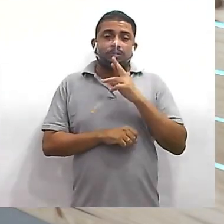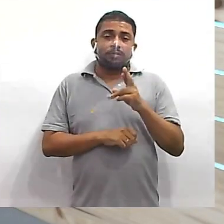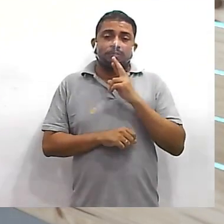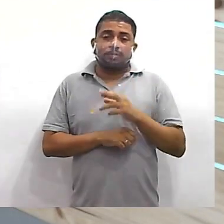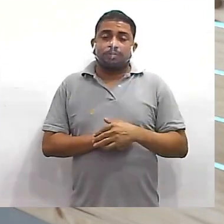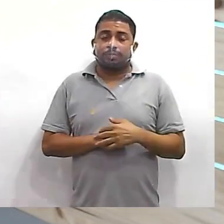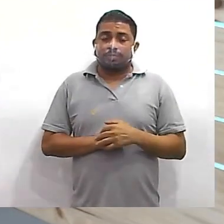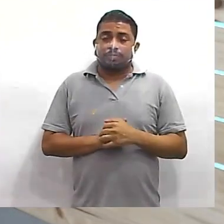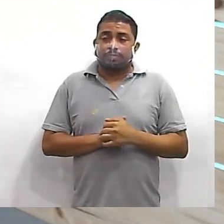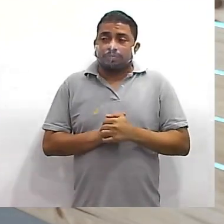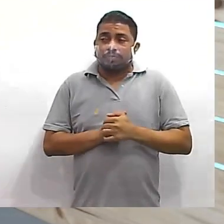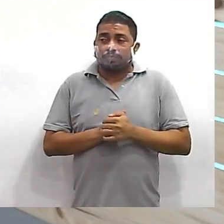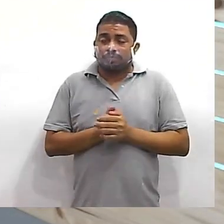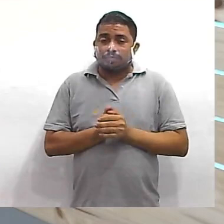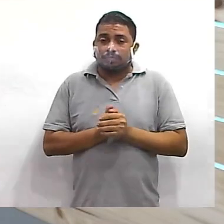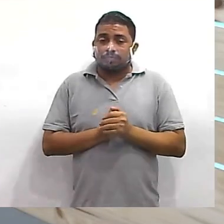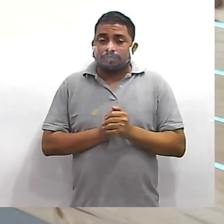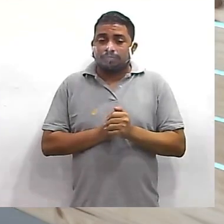né? Exatamente.